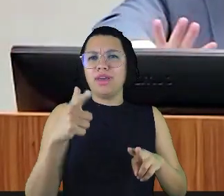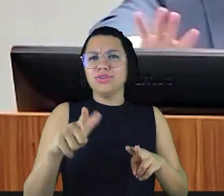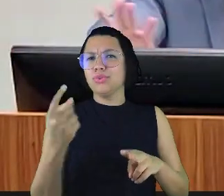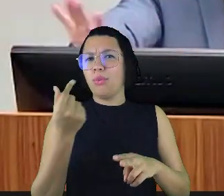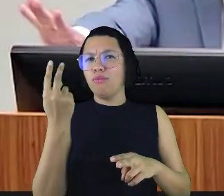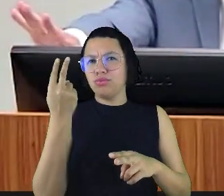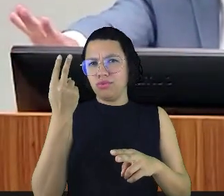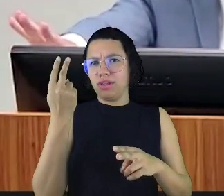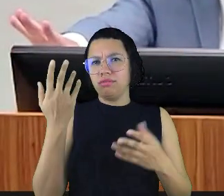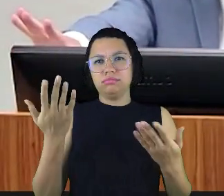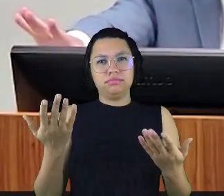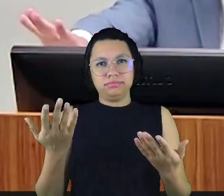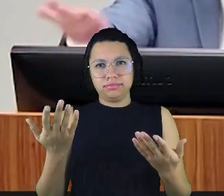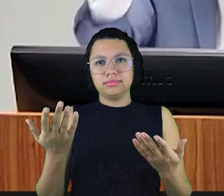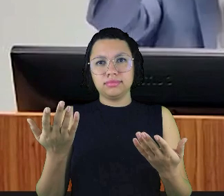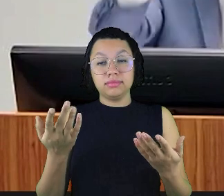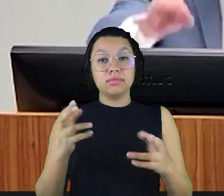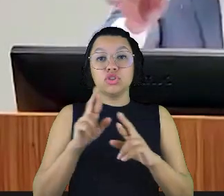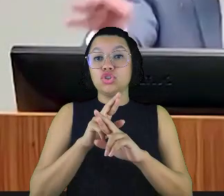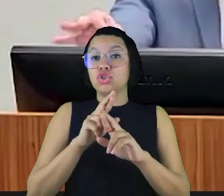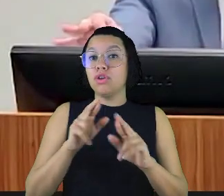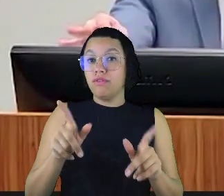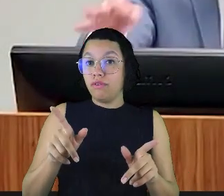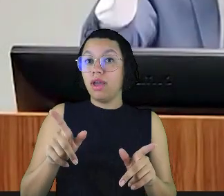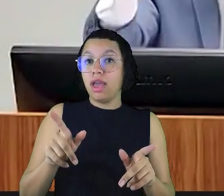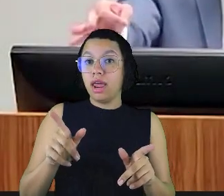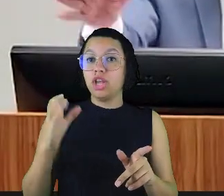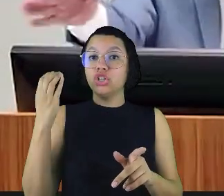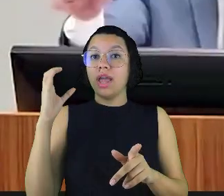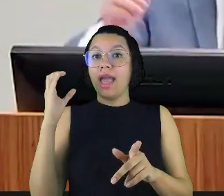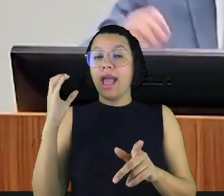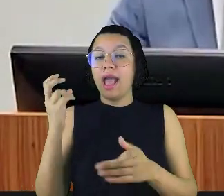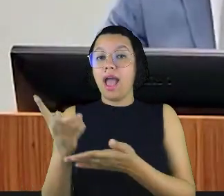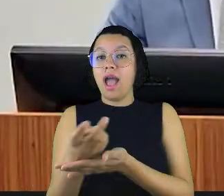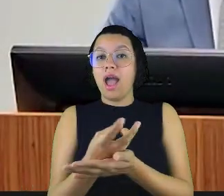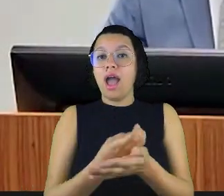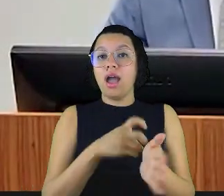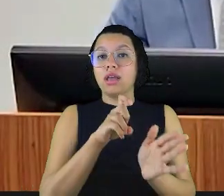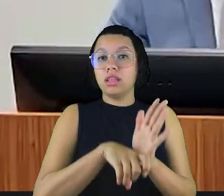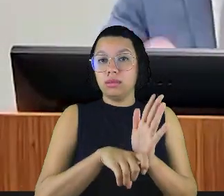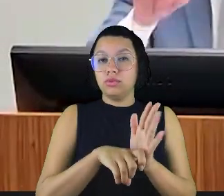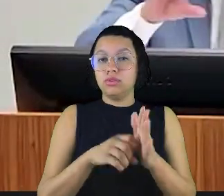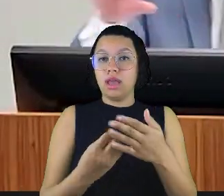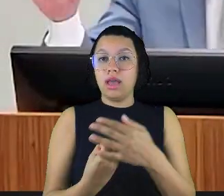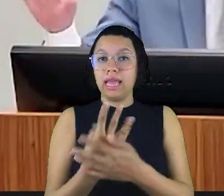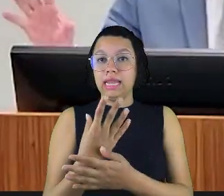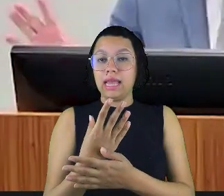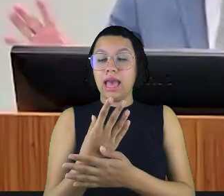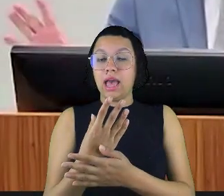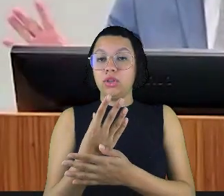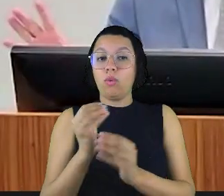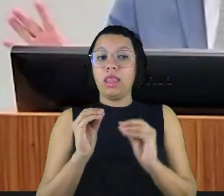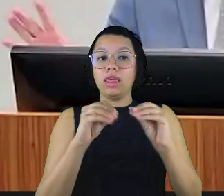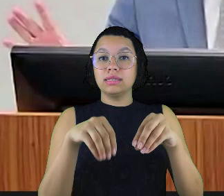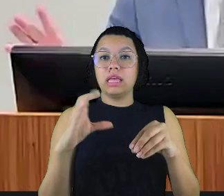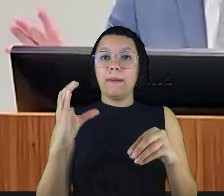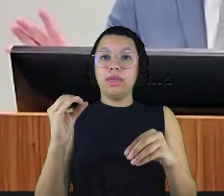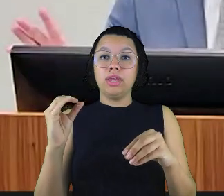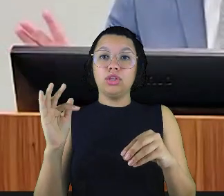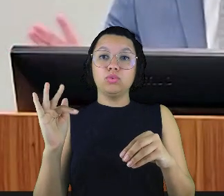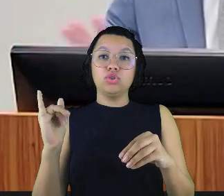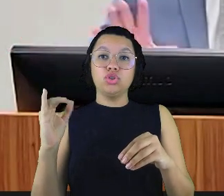coisa completamente diferente é crédito tributário fruto de lançamento de ofício. E isso aparece textualmente na